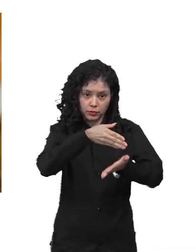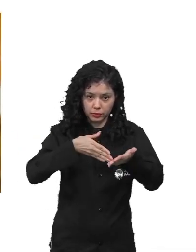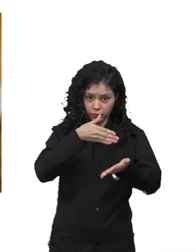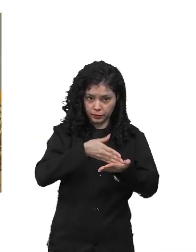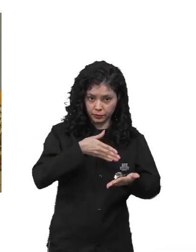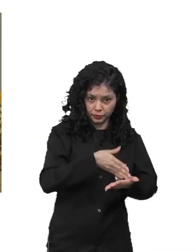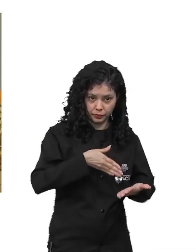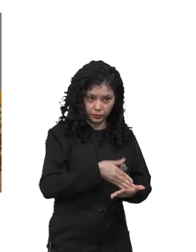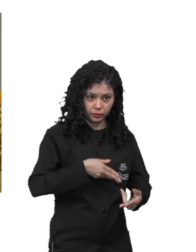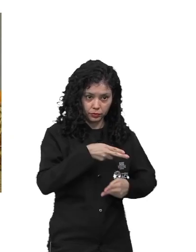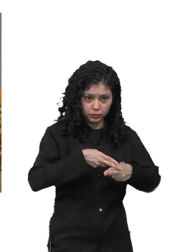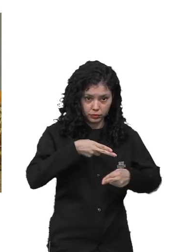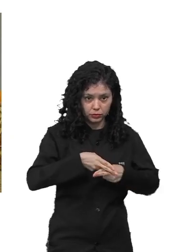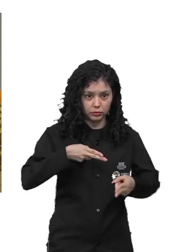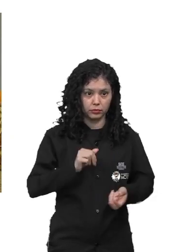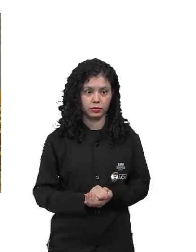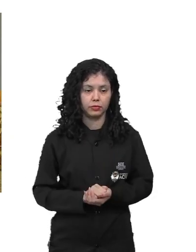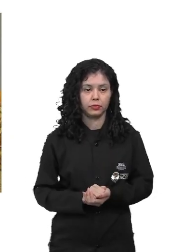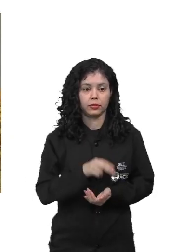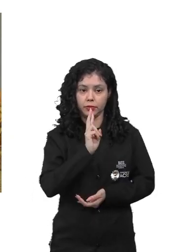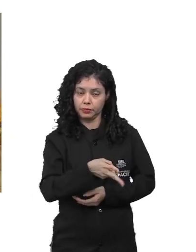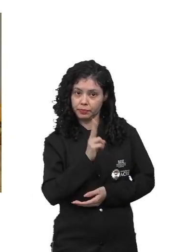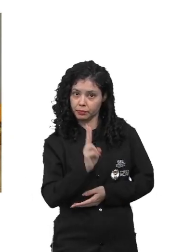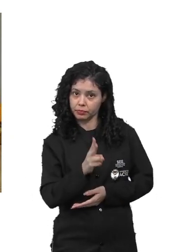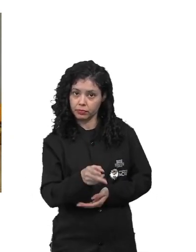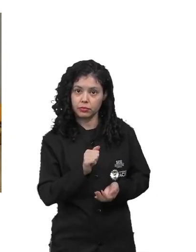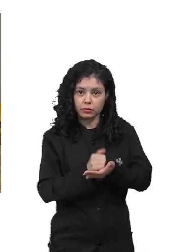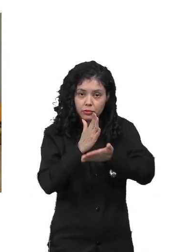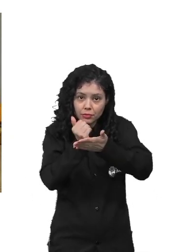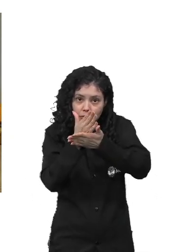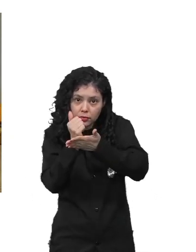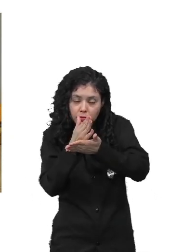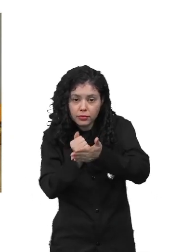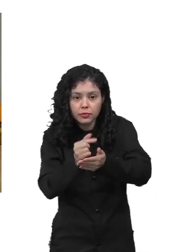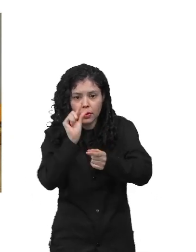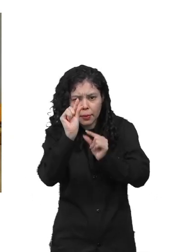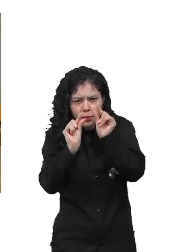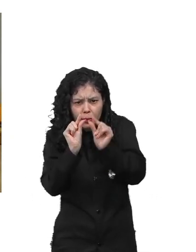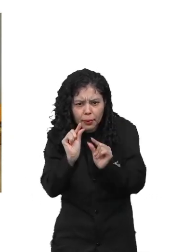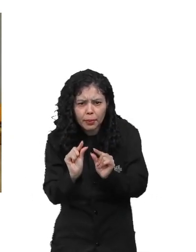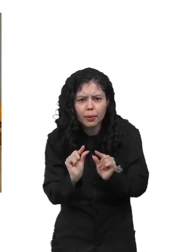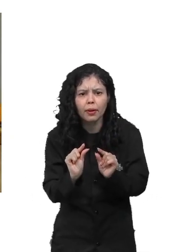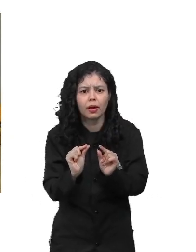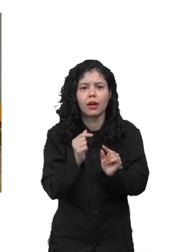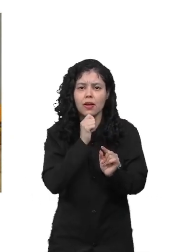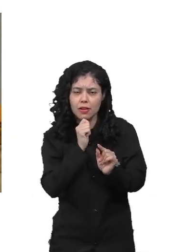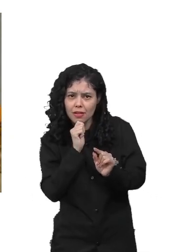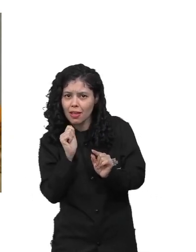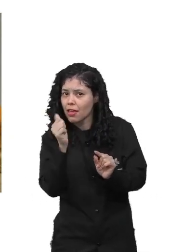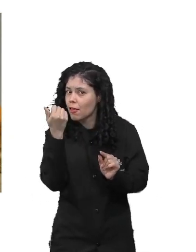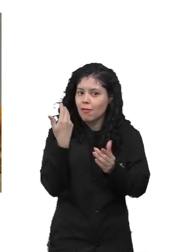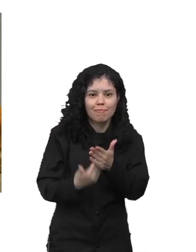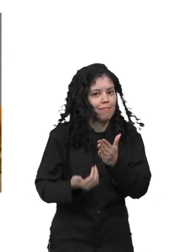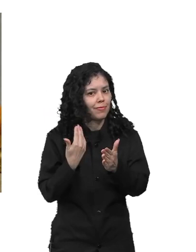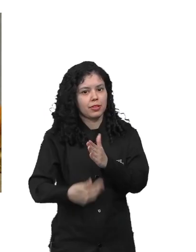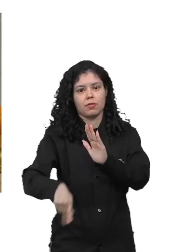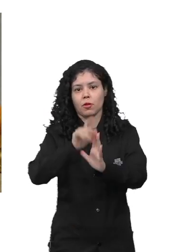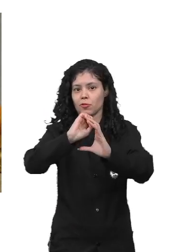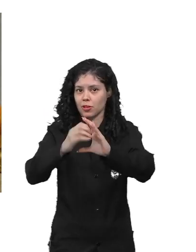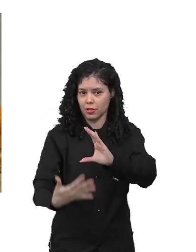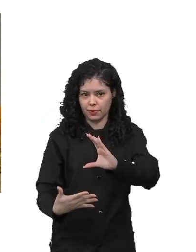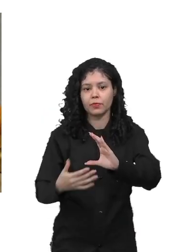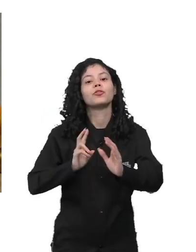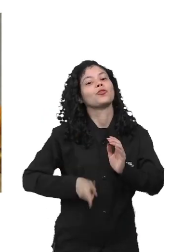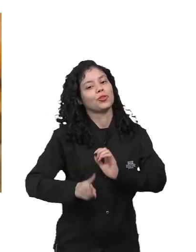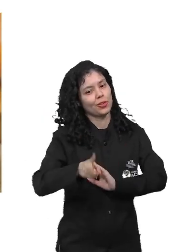sendo cortado. E esse tomate, mesmo ele sendo dividido em pedaços menores, ele não vai perder as suas características,